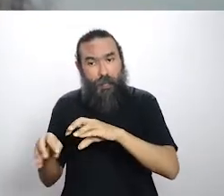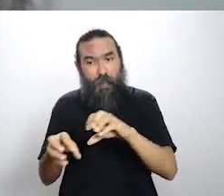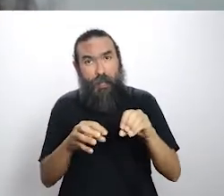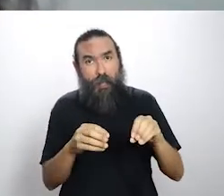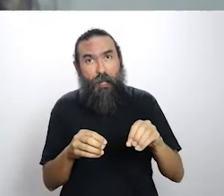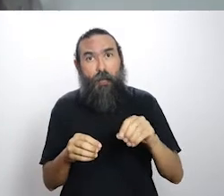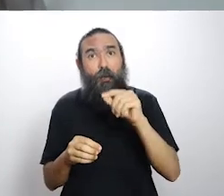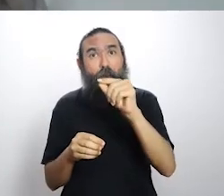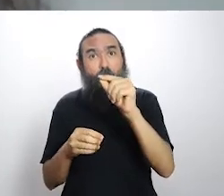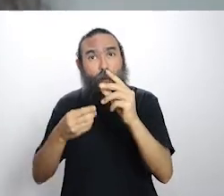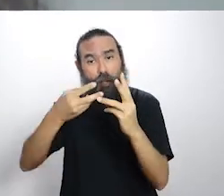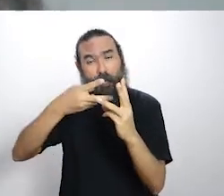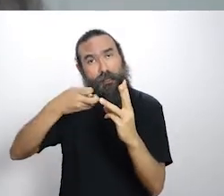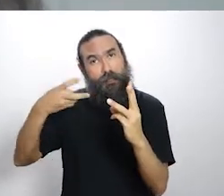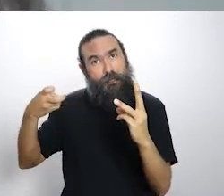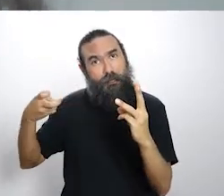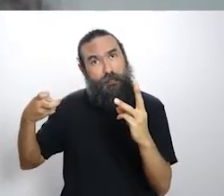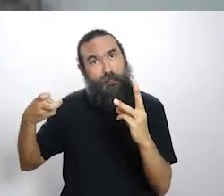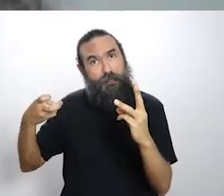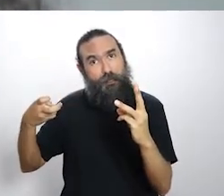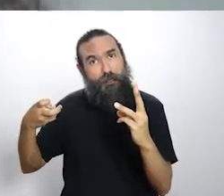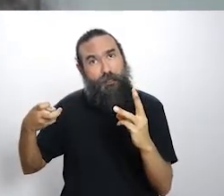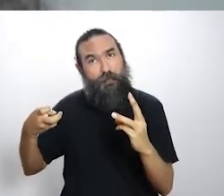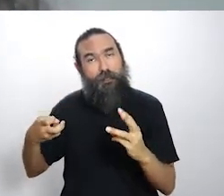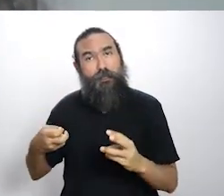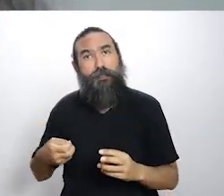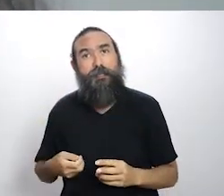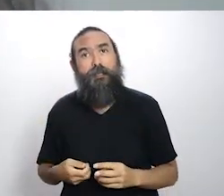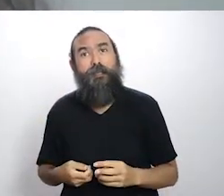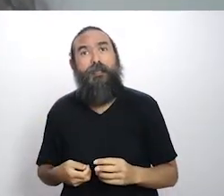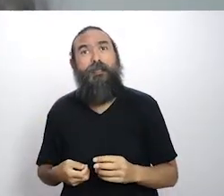os povos acabam sendo